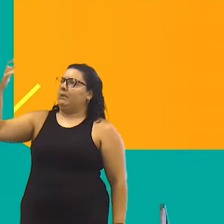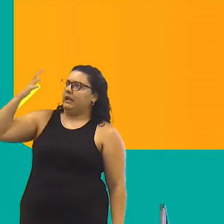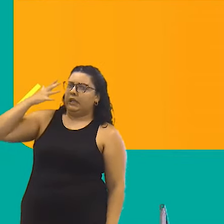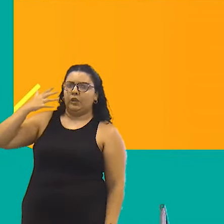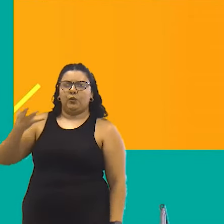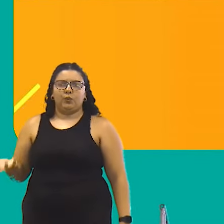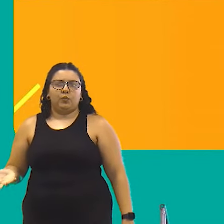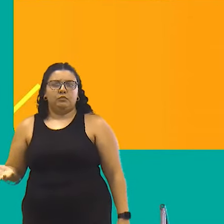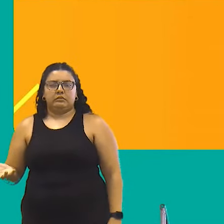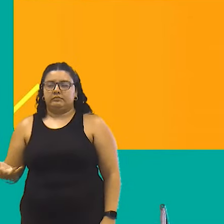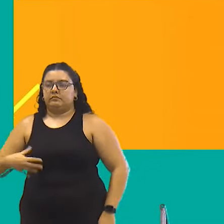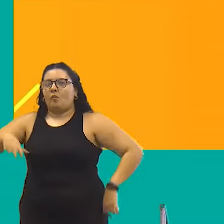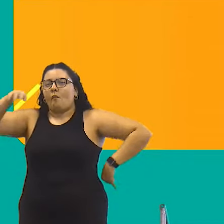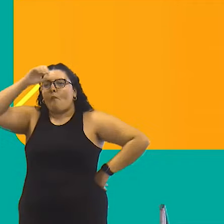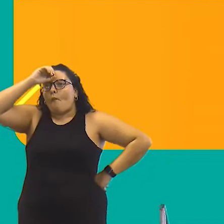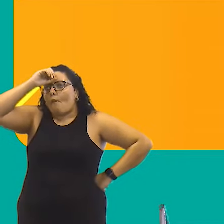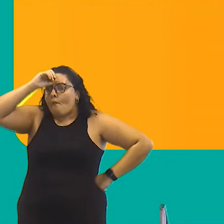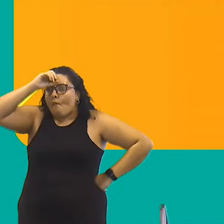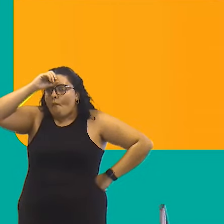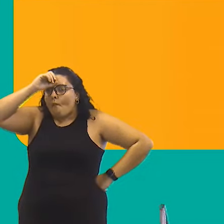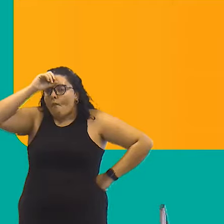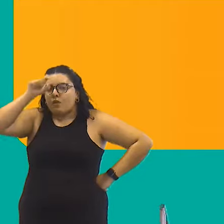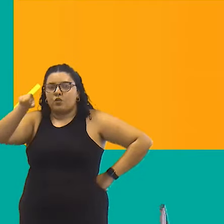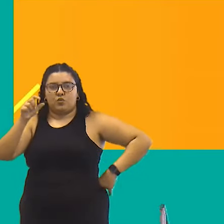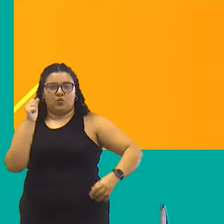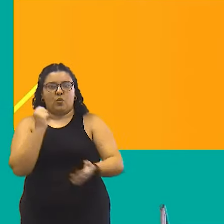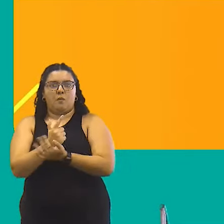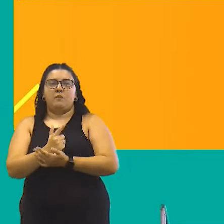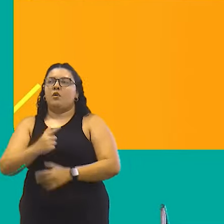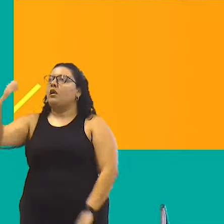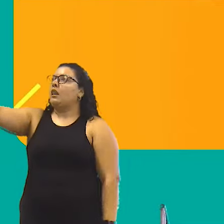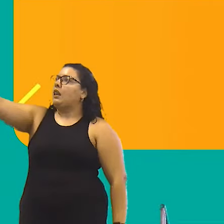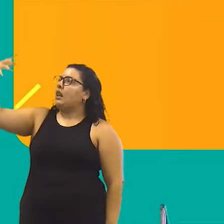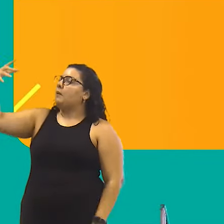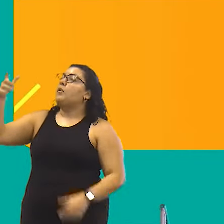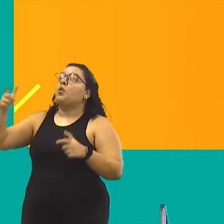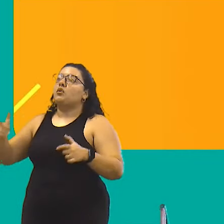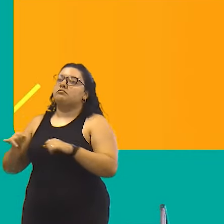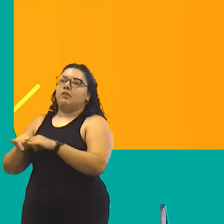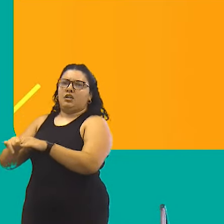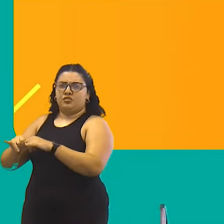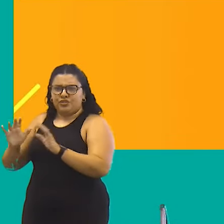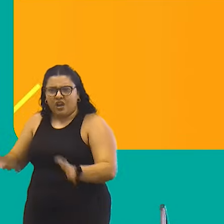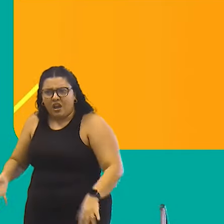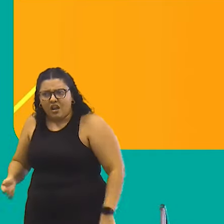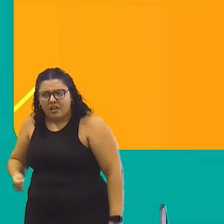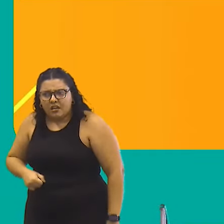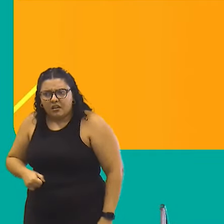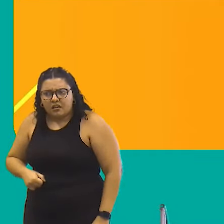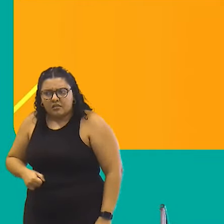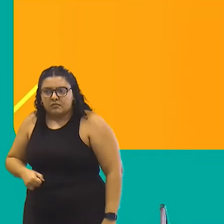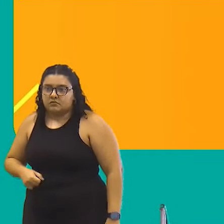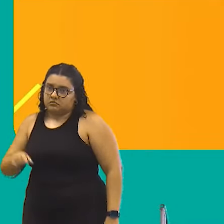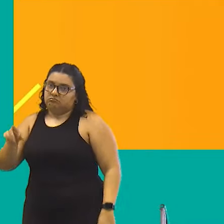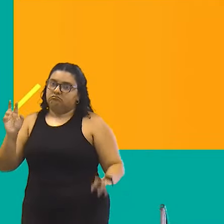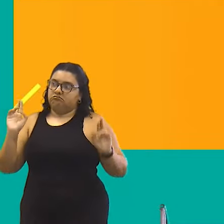Professor, não sei não. Você já comprou lâmpada no supermercado? Eu espero que